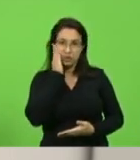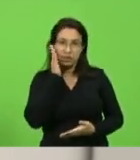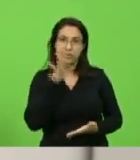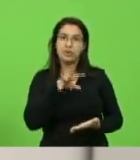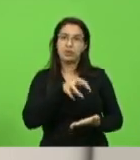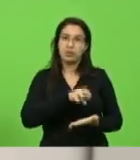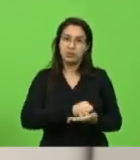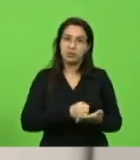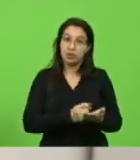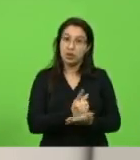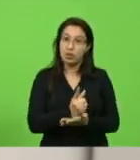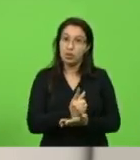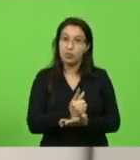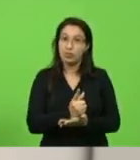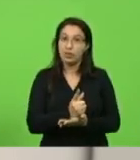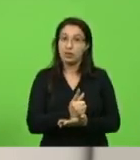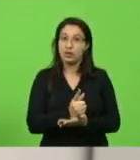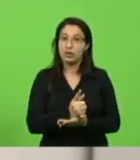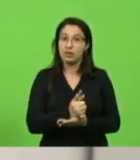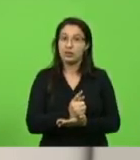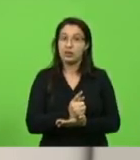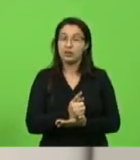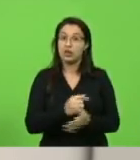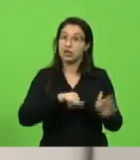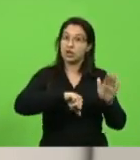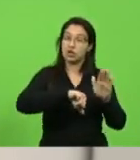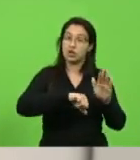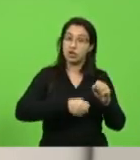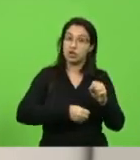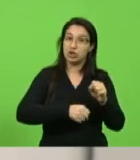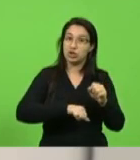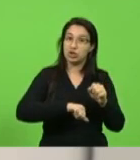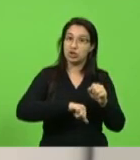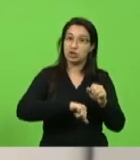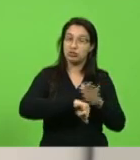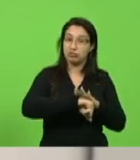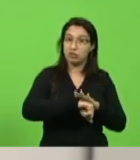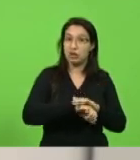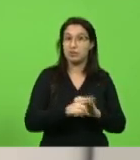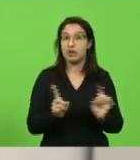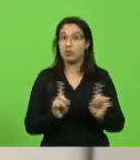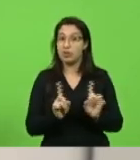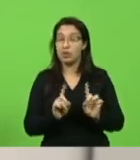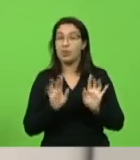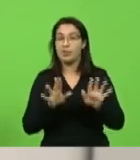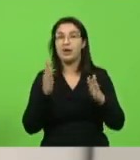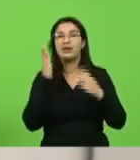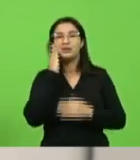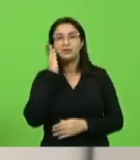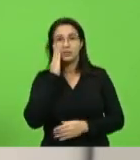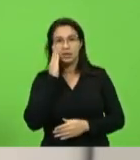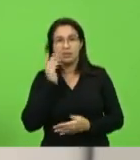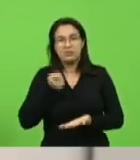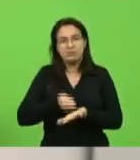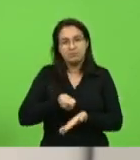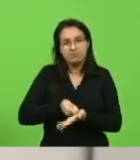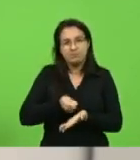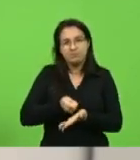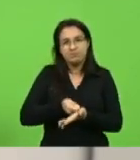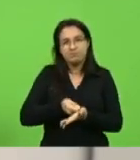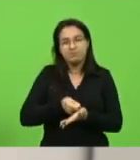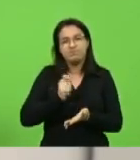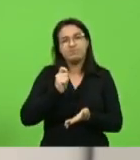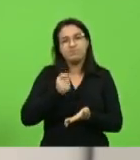contratação, não de seu aspecto de fraude, e ainda tinha conhecimento de que foi exigido do Estado